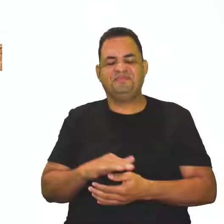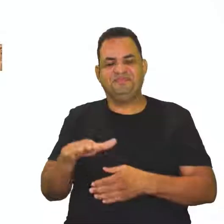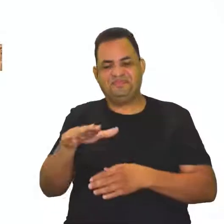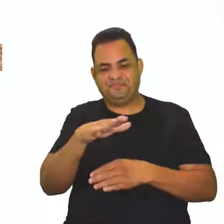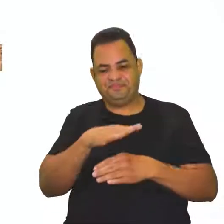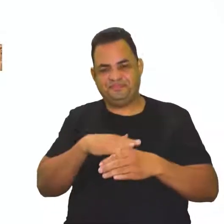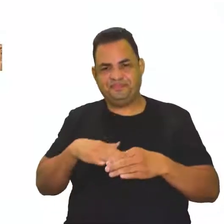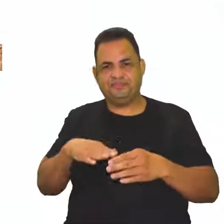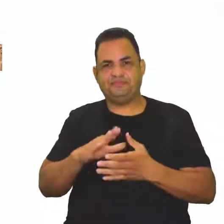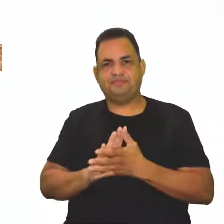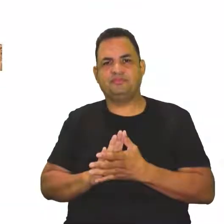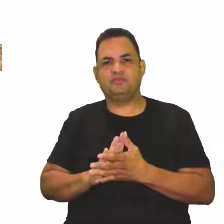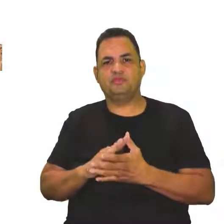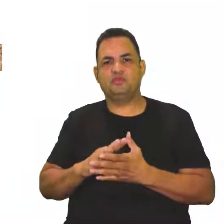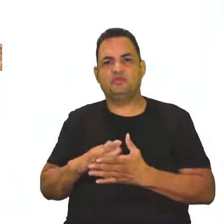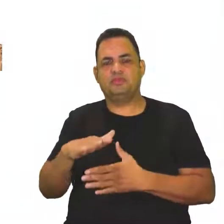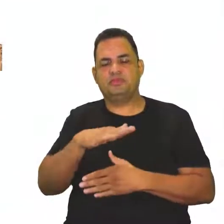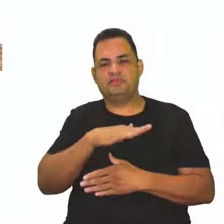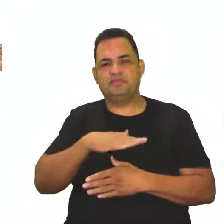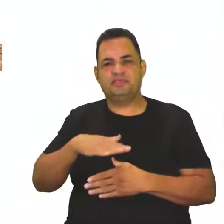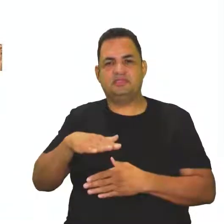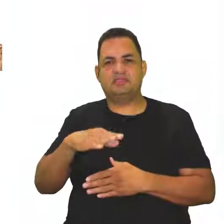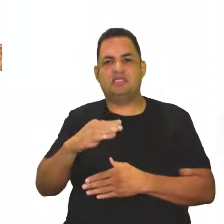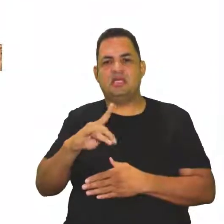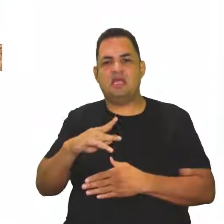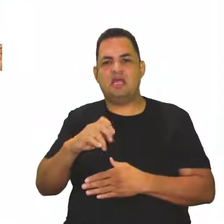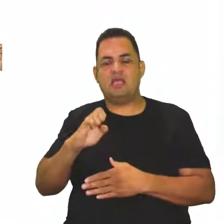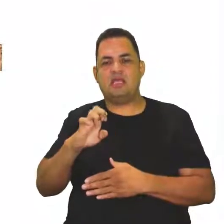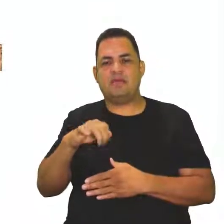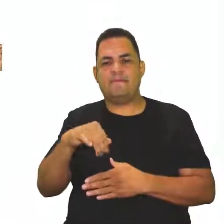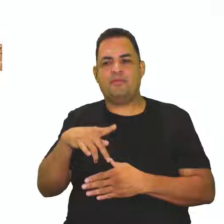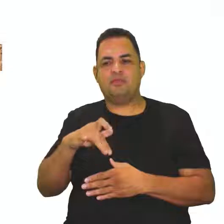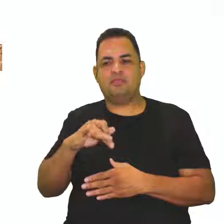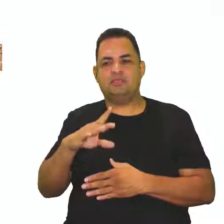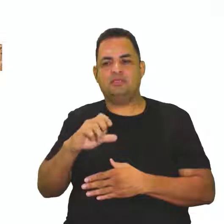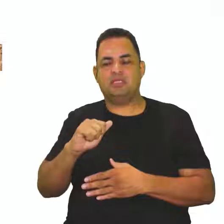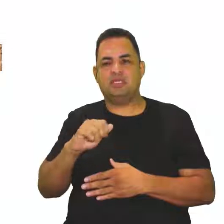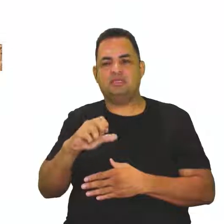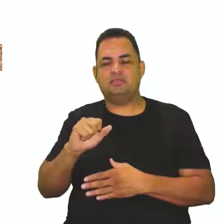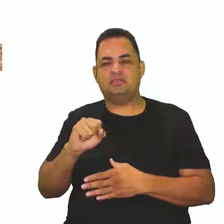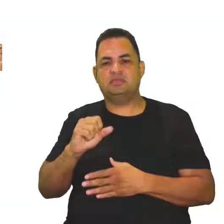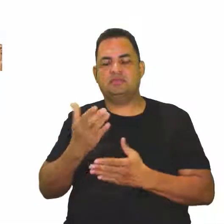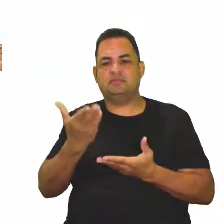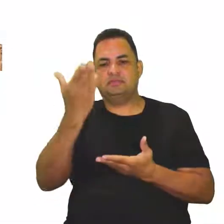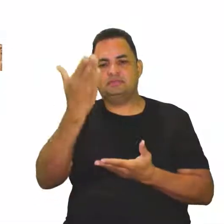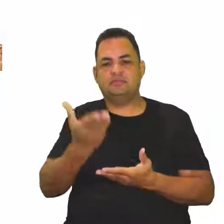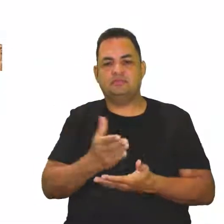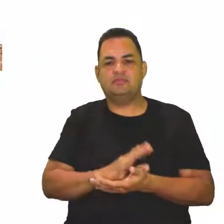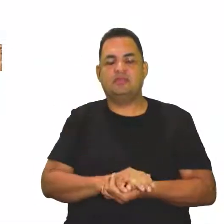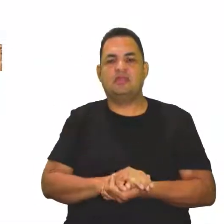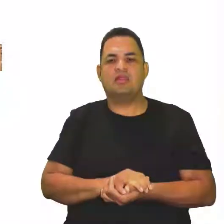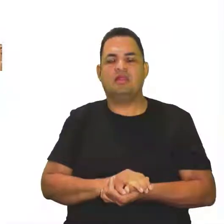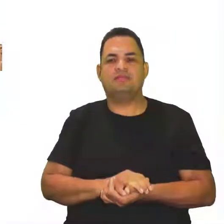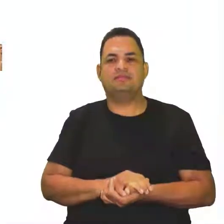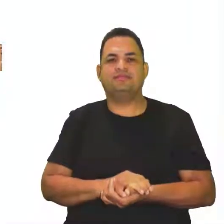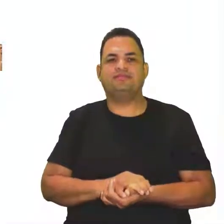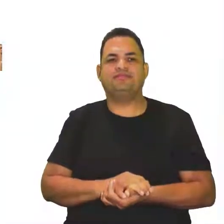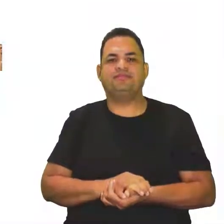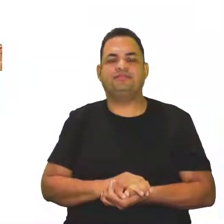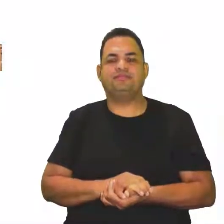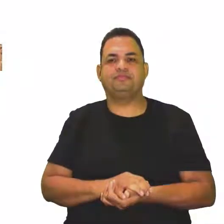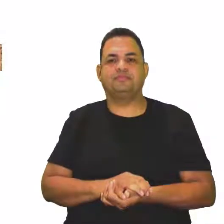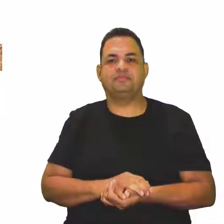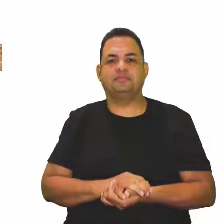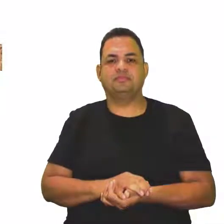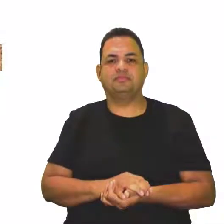equipotenciais a cada metro. Voltado para a Terra, porque nós consideramos aí que ela esteja carregada negativamente, com